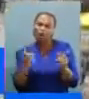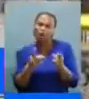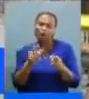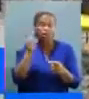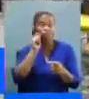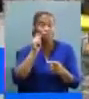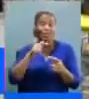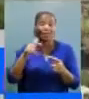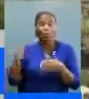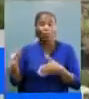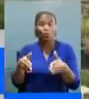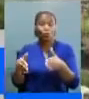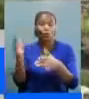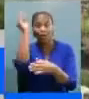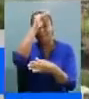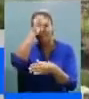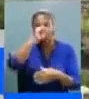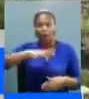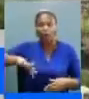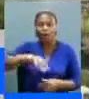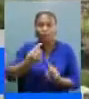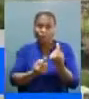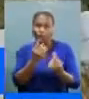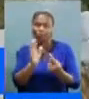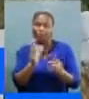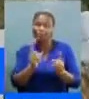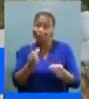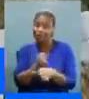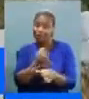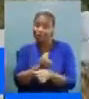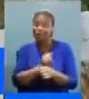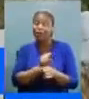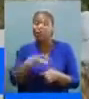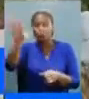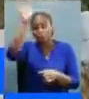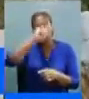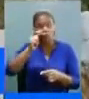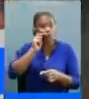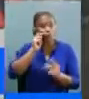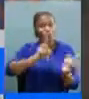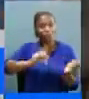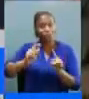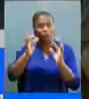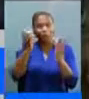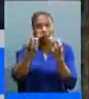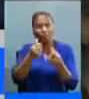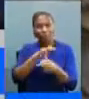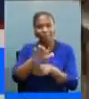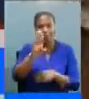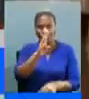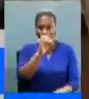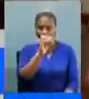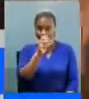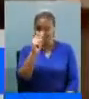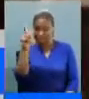da Rota das Aldeias Rurais, algumas das quais já em funcionamento. O ministro do Turismo e Transportes e da Economia Marítima, José